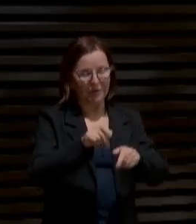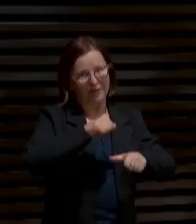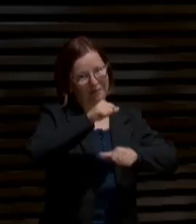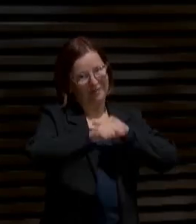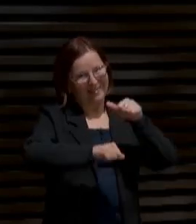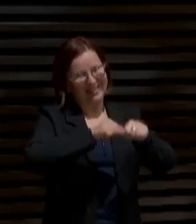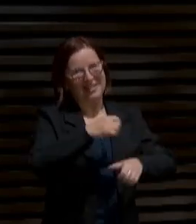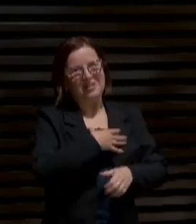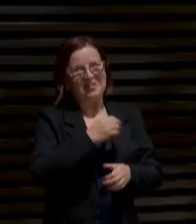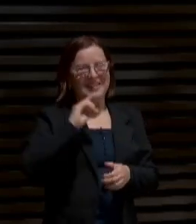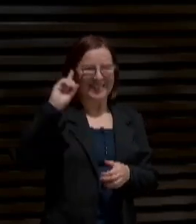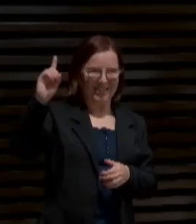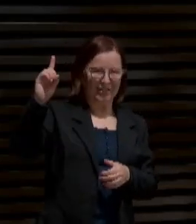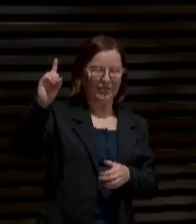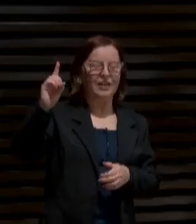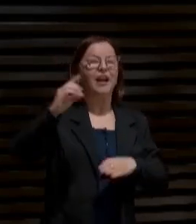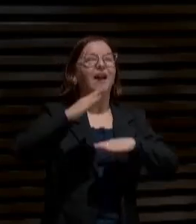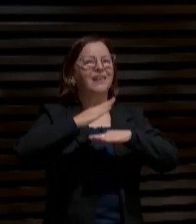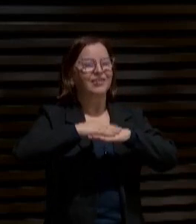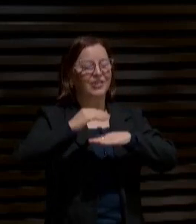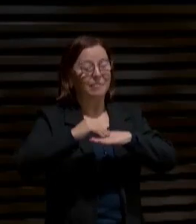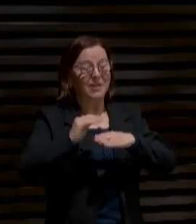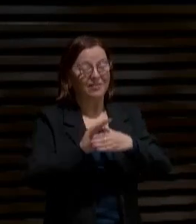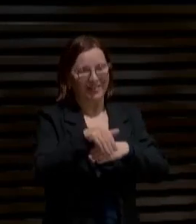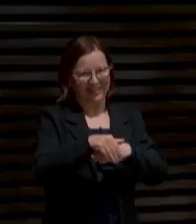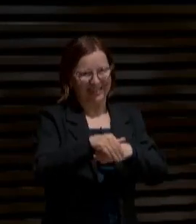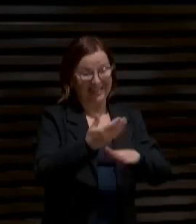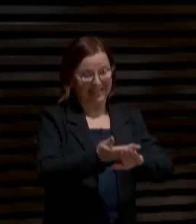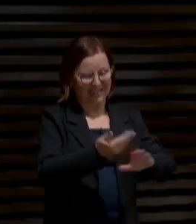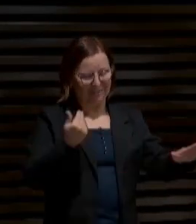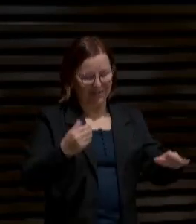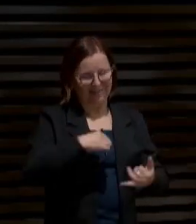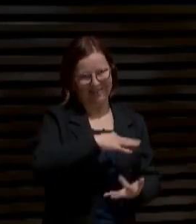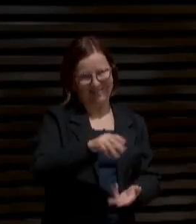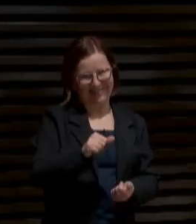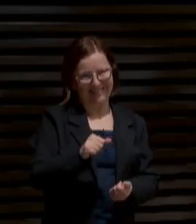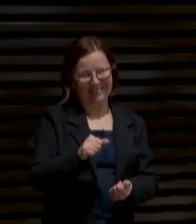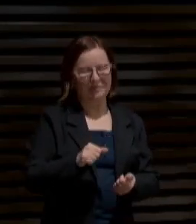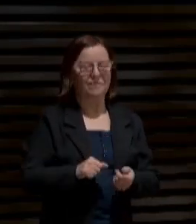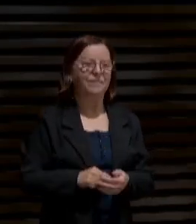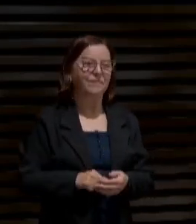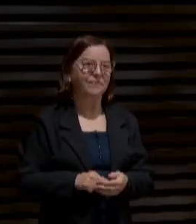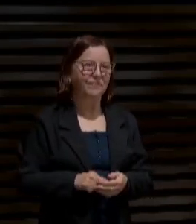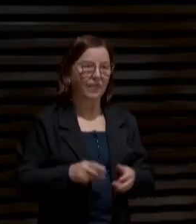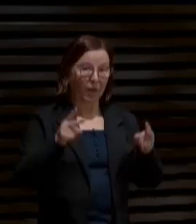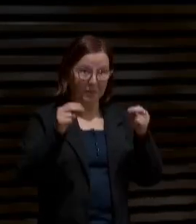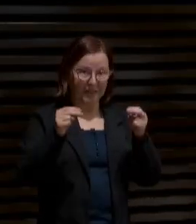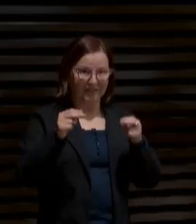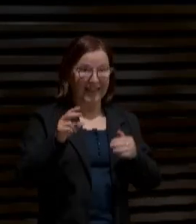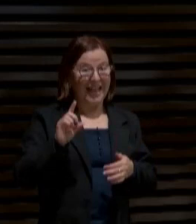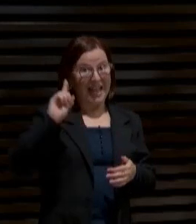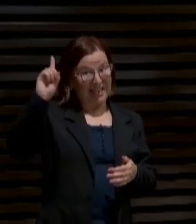filhos foram chamados para fora separados do mundo moto tem que aquele que